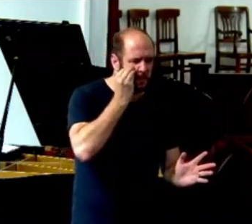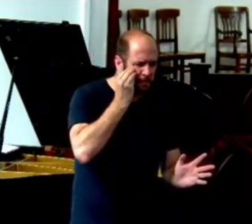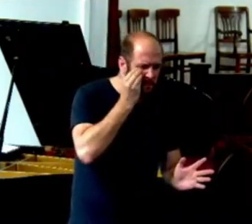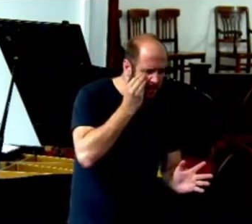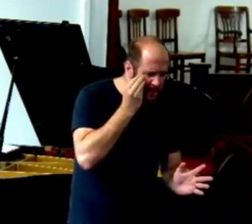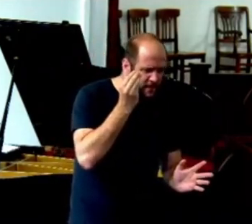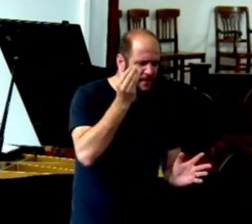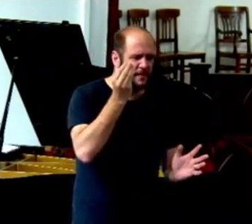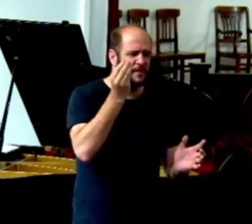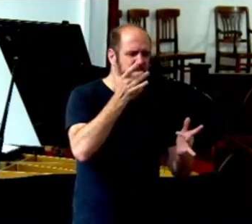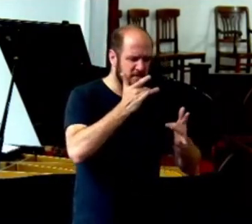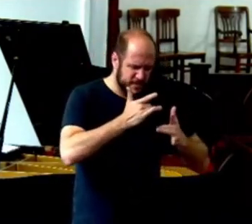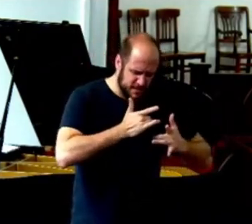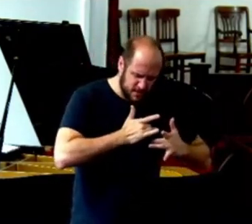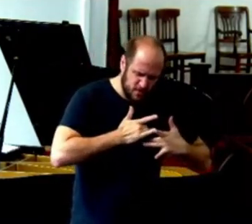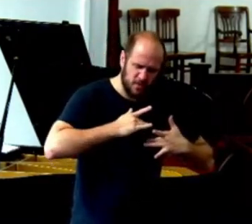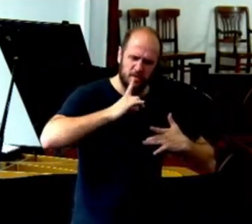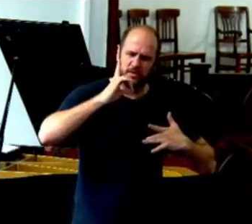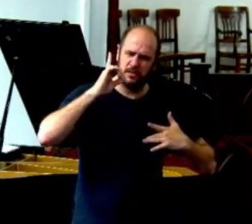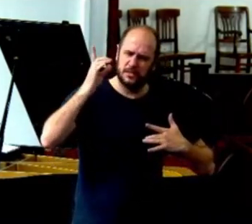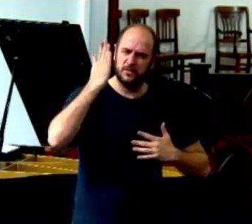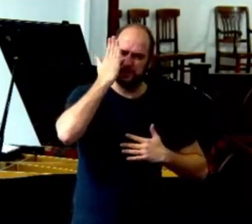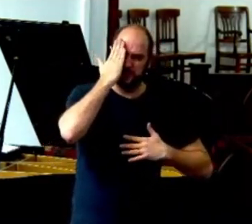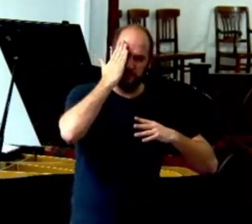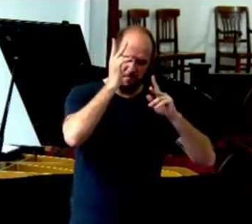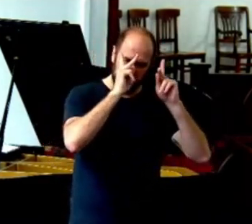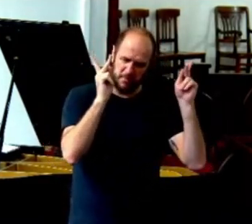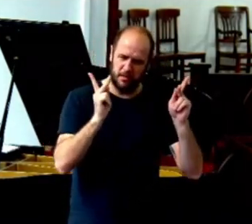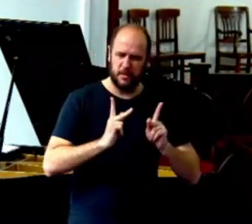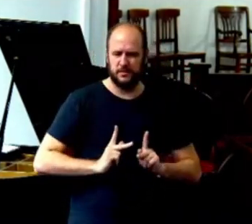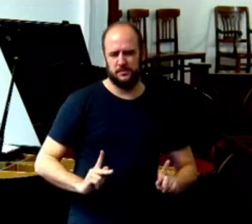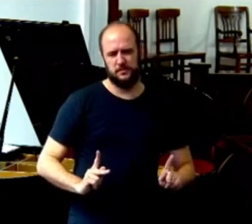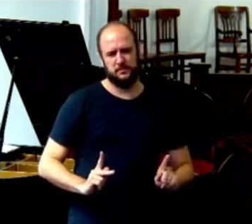sua infinita misericórdia.